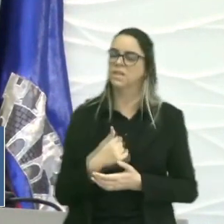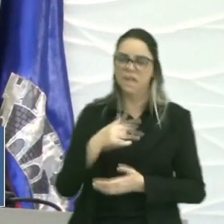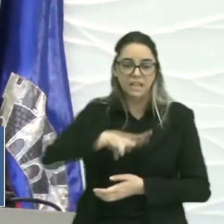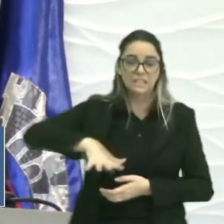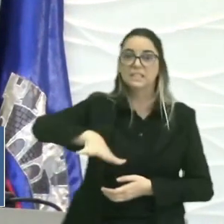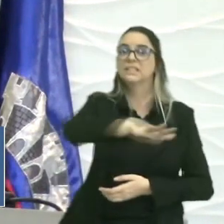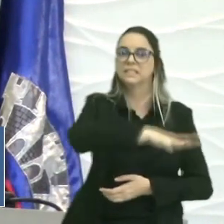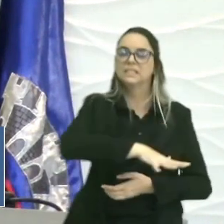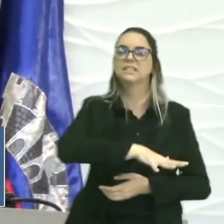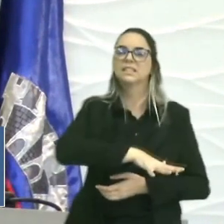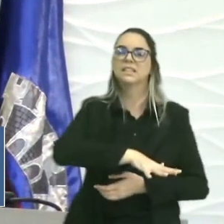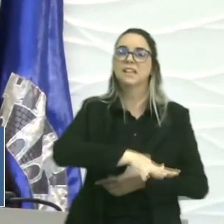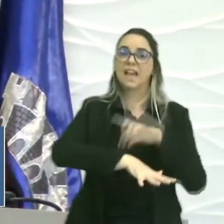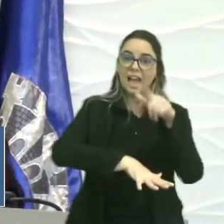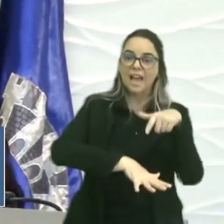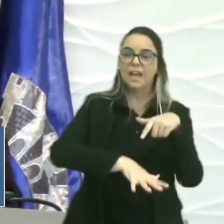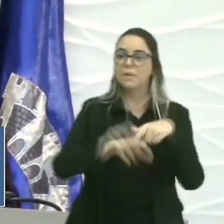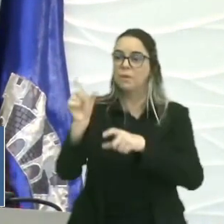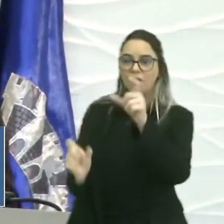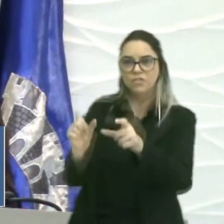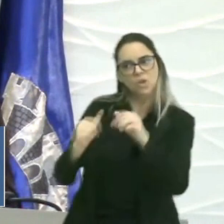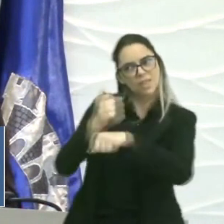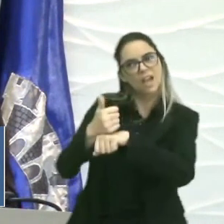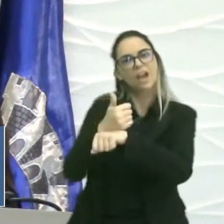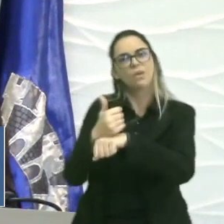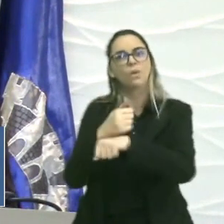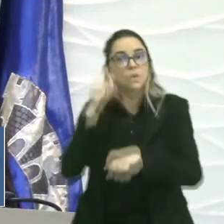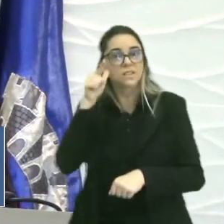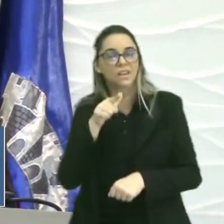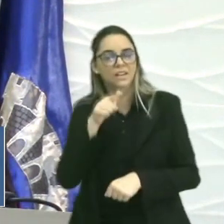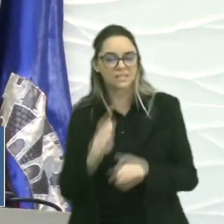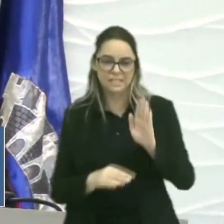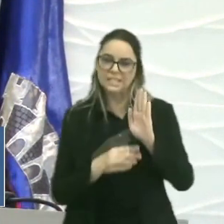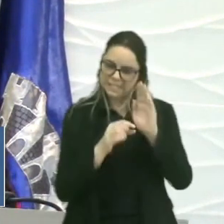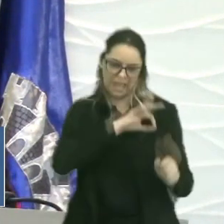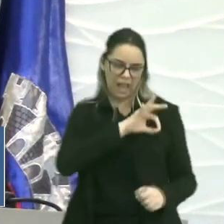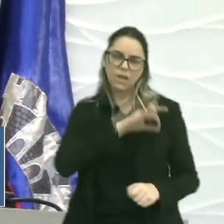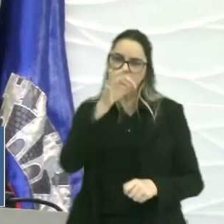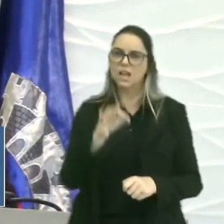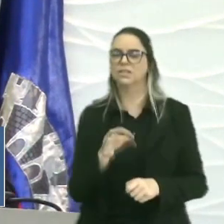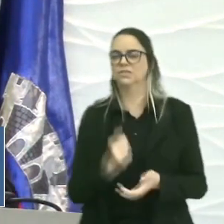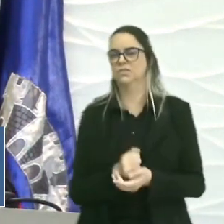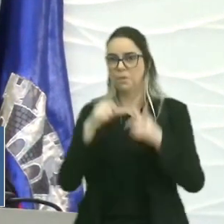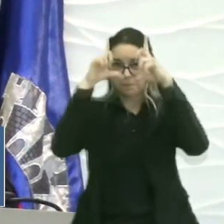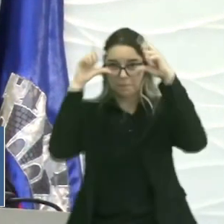para assim esses profissionais receberem esses recursos que são tão esperados por esses profissionais.